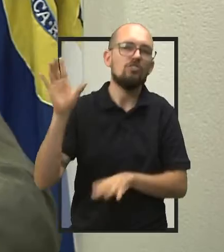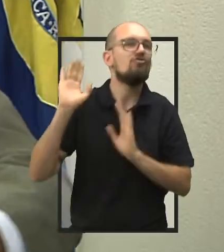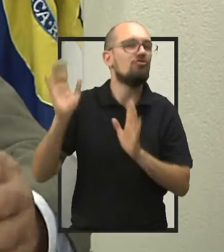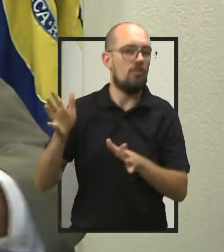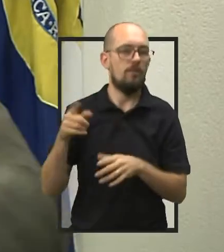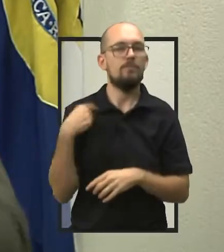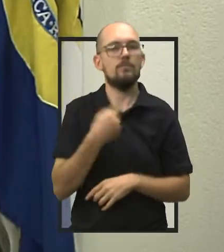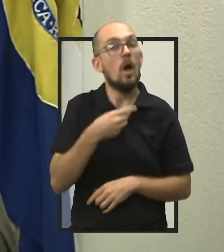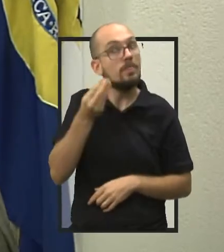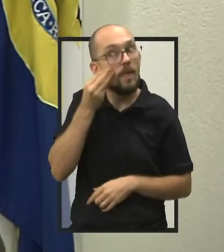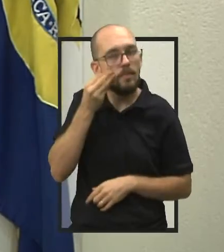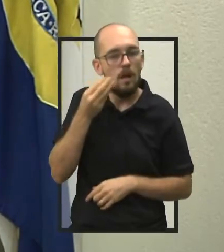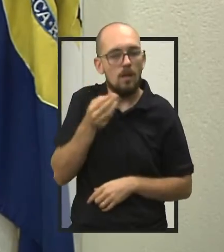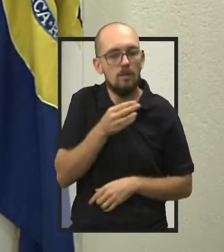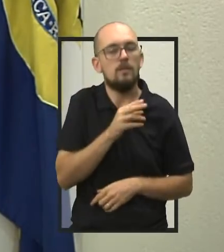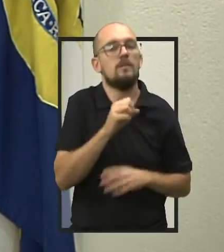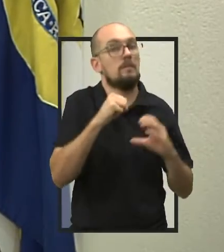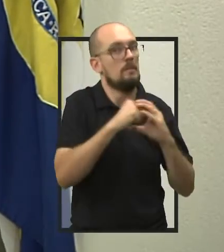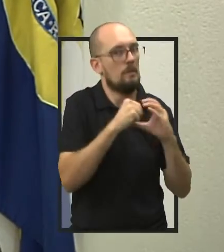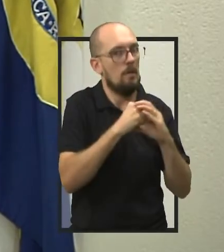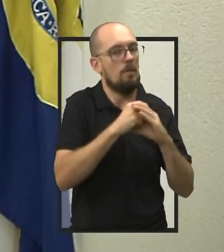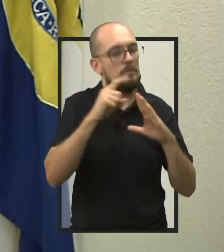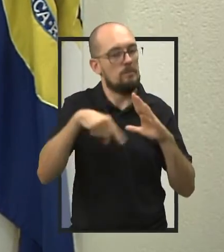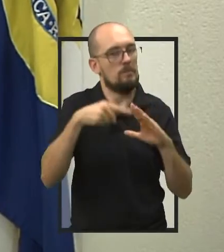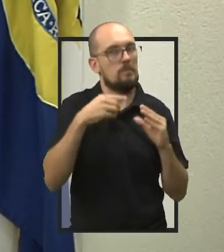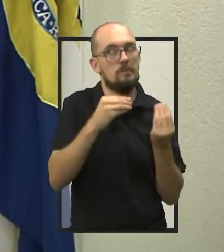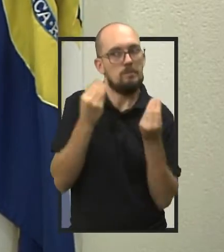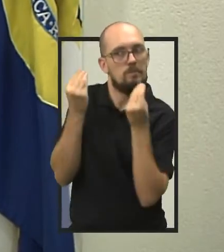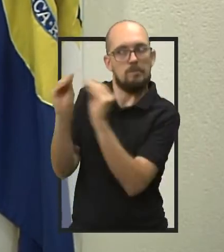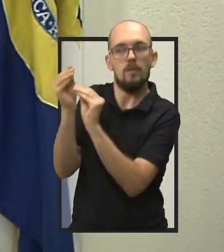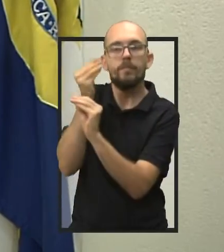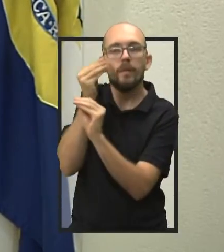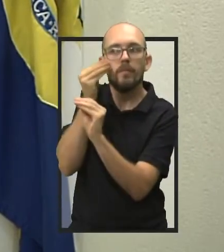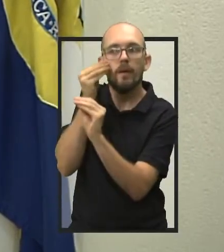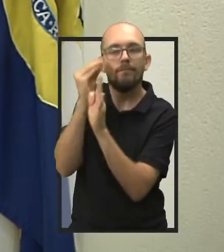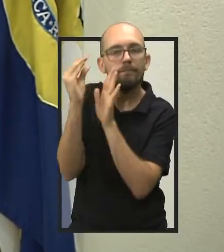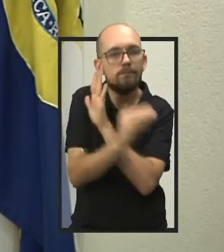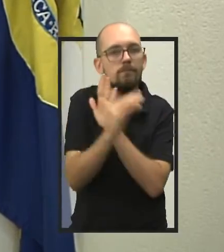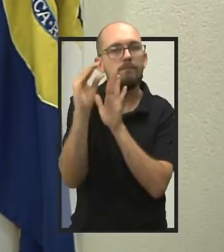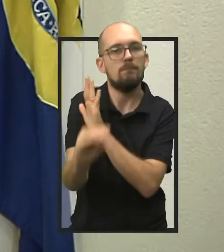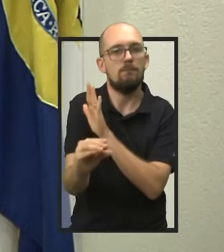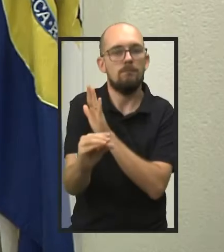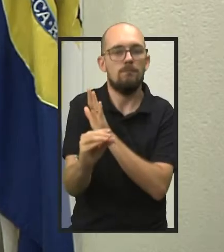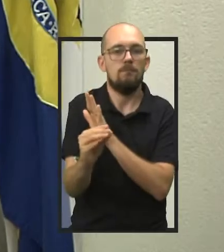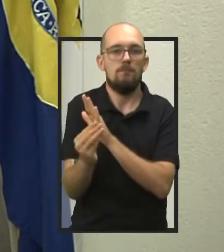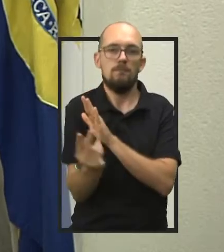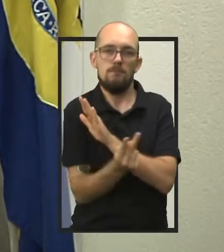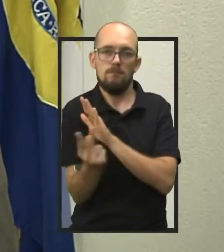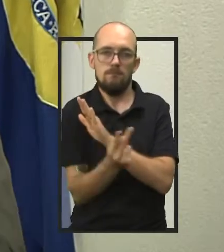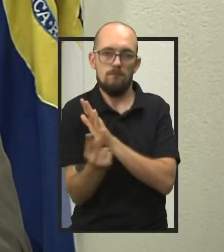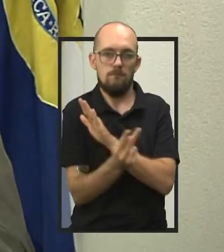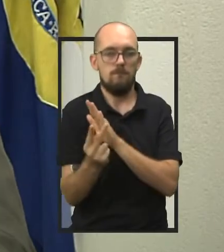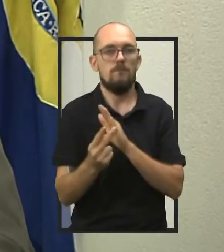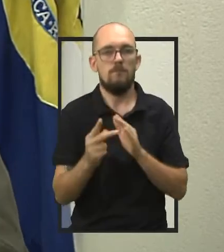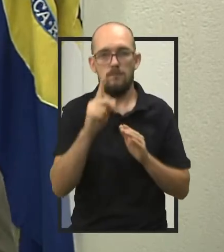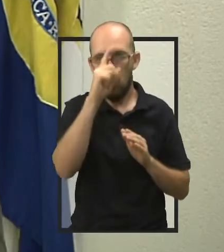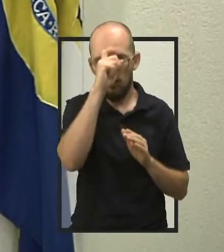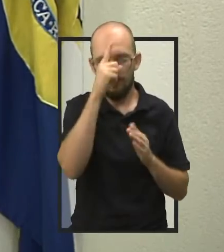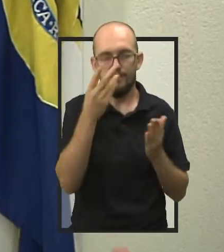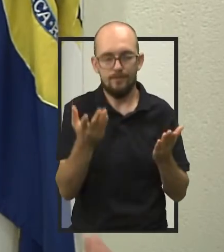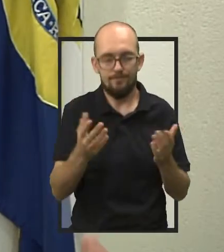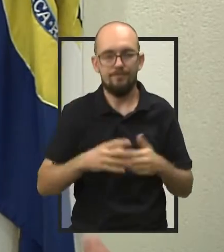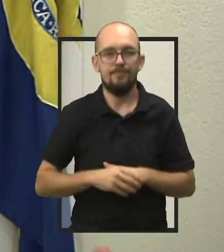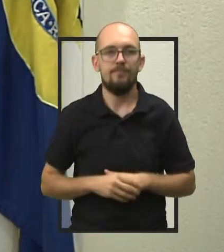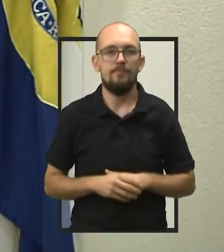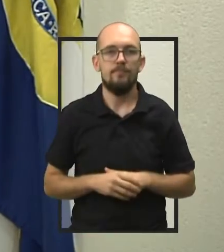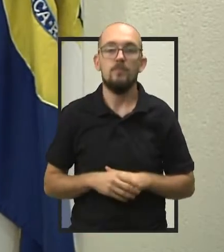tentando, então, também captar um pouco desses recursos de emendas que eles têm, tanto para o Hospital Tereza Perlate quanto para a Santa Casa.